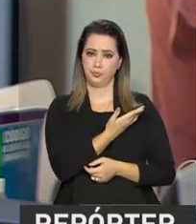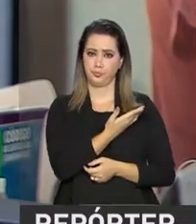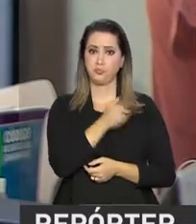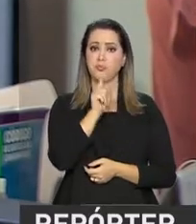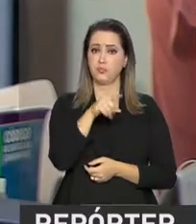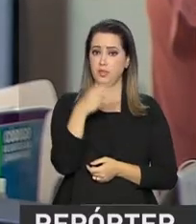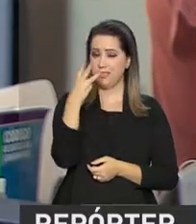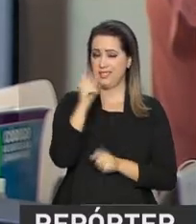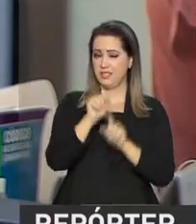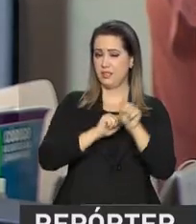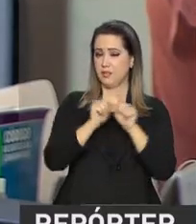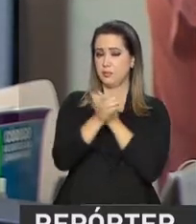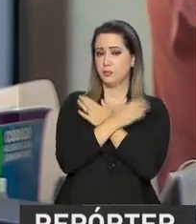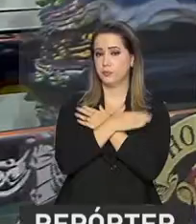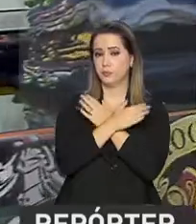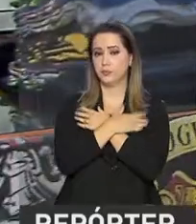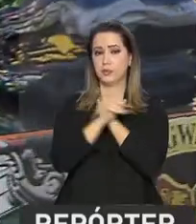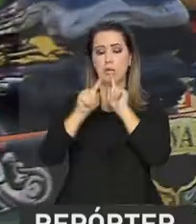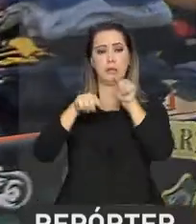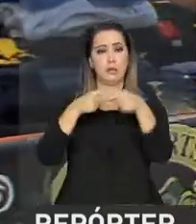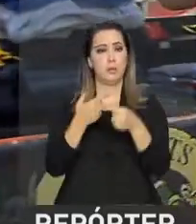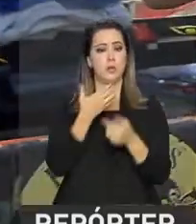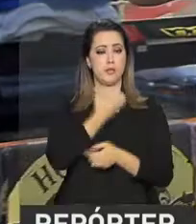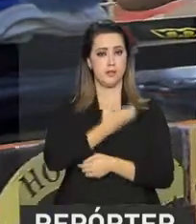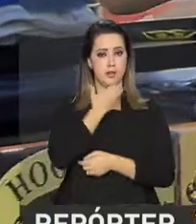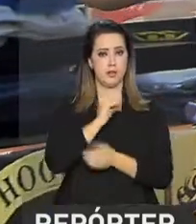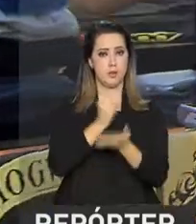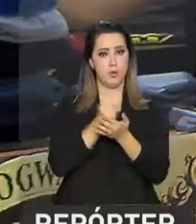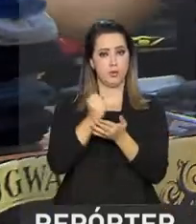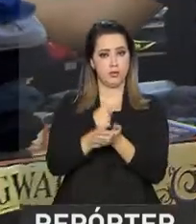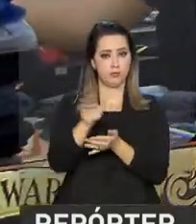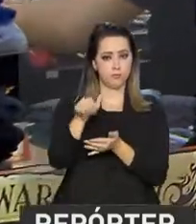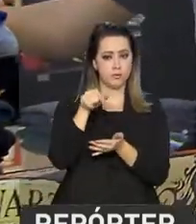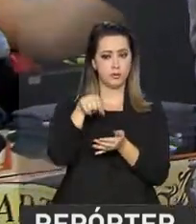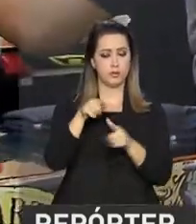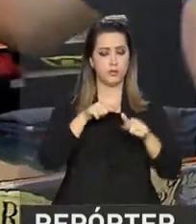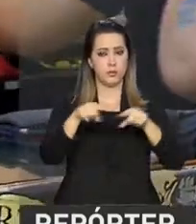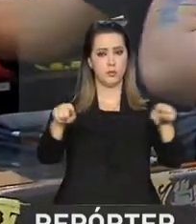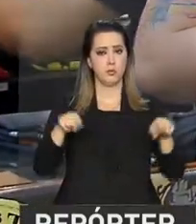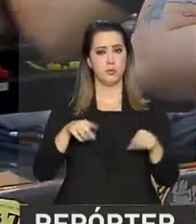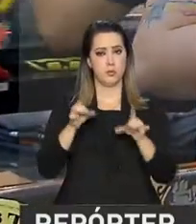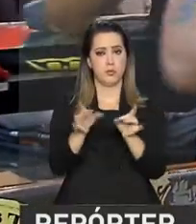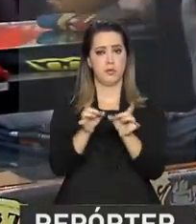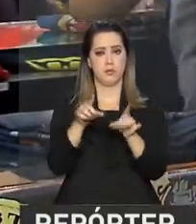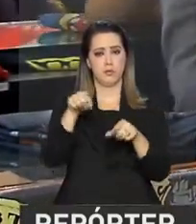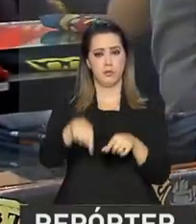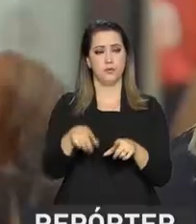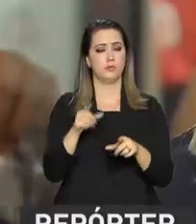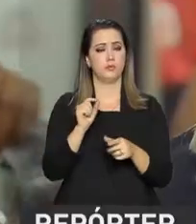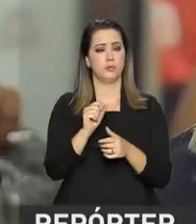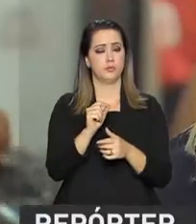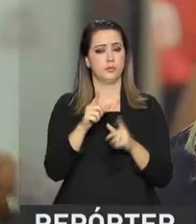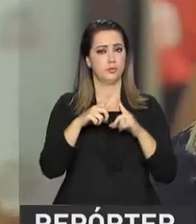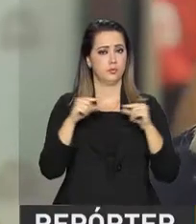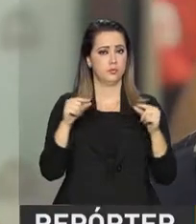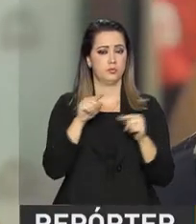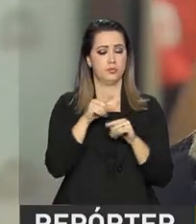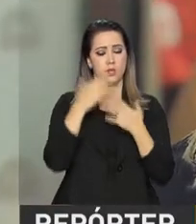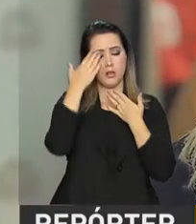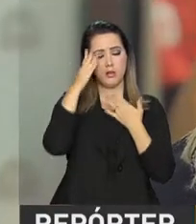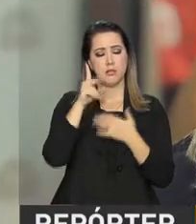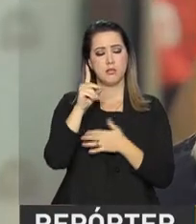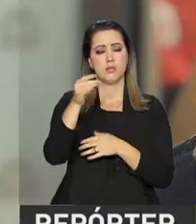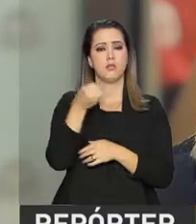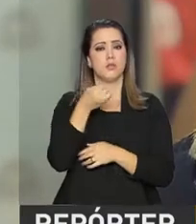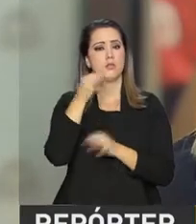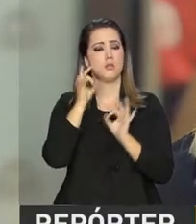Ela ficou 3 meses desempregada, mas em dezembro foi contratada em uma loja de camisas neste shopping em Brasília. Graças a Deus deu tudo certo. Eu